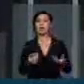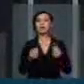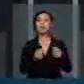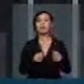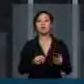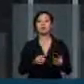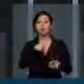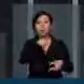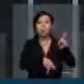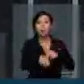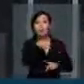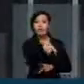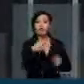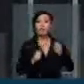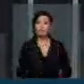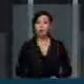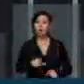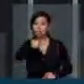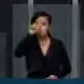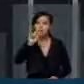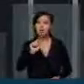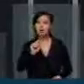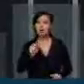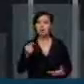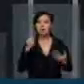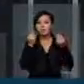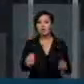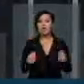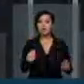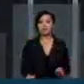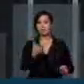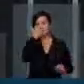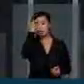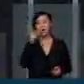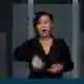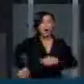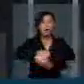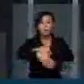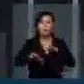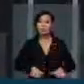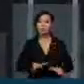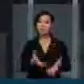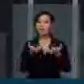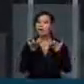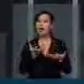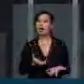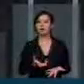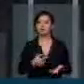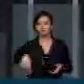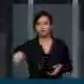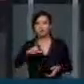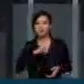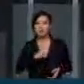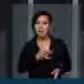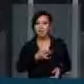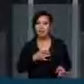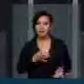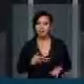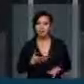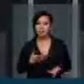sobre a revogação dos mandatos. Quem tem medo disso? As ruas estão pedindo isso. Quem não tem medo da rua, revoga-se